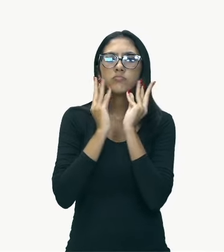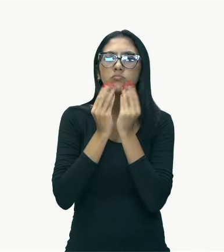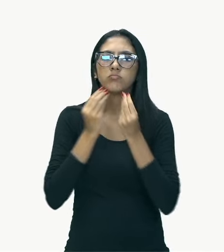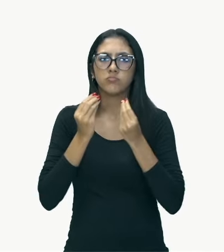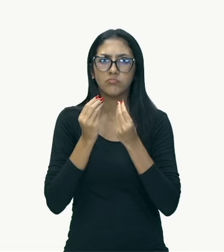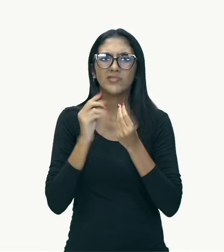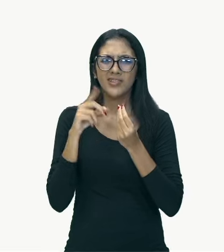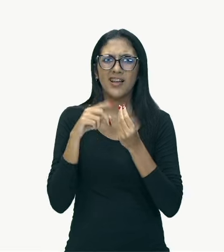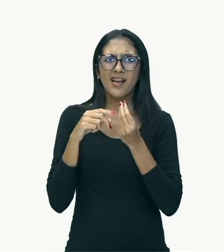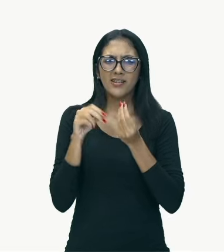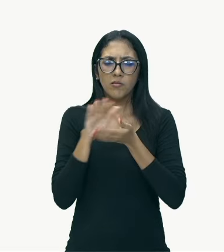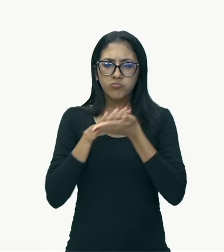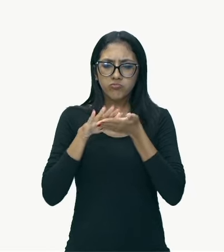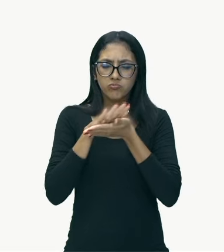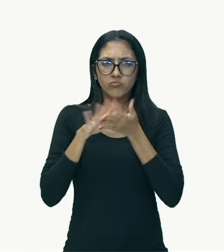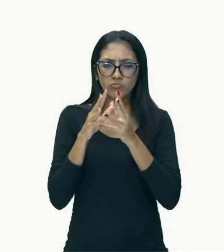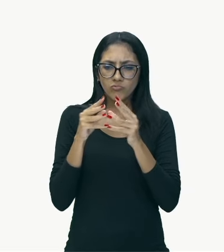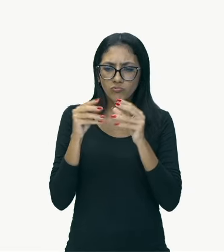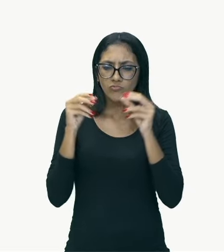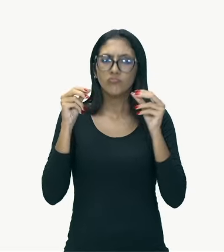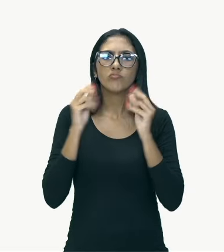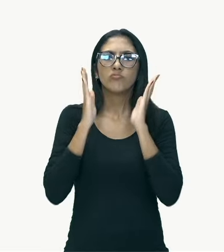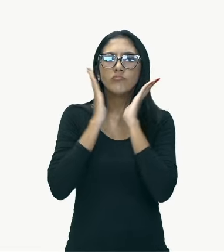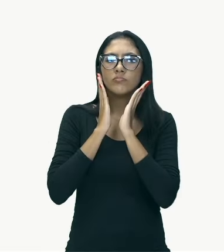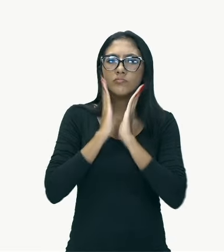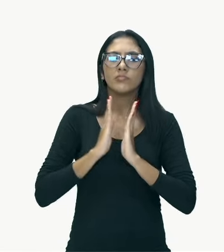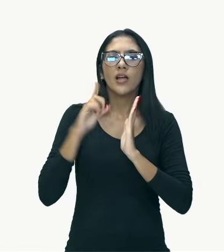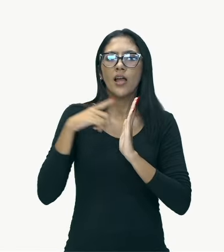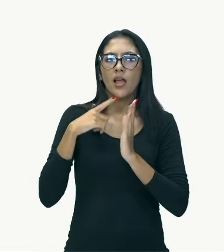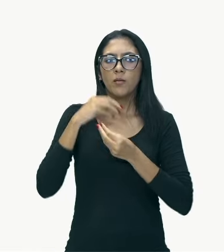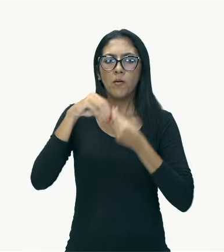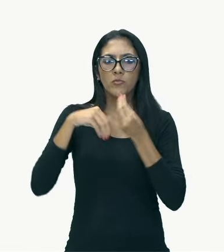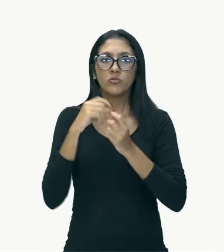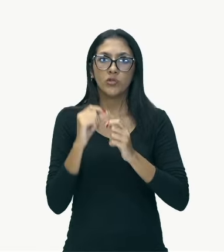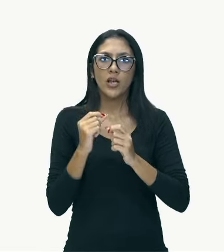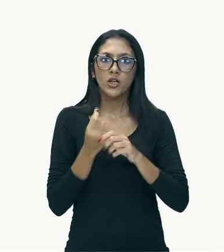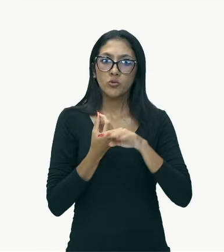espuma, que é uma mistura formada por um gás